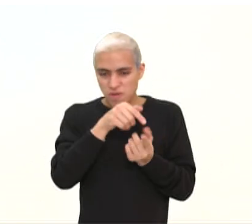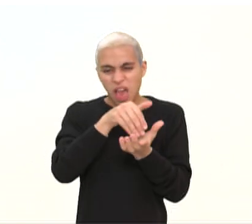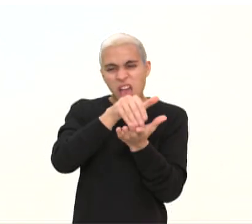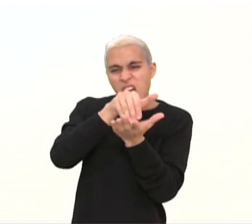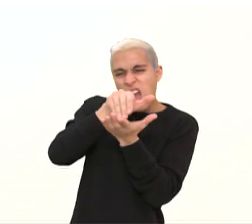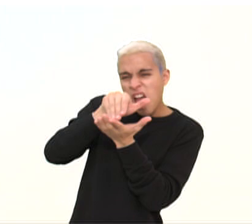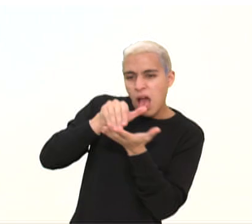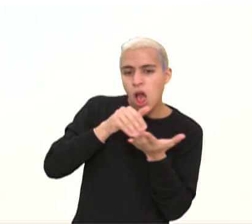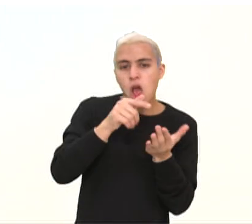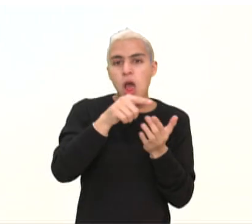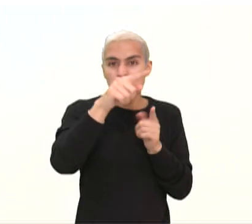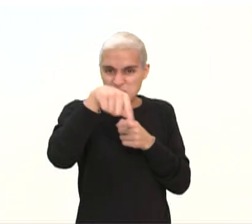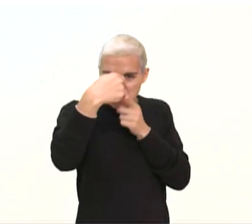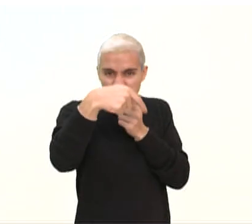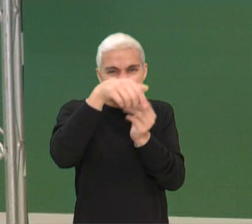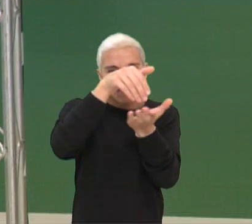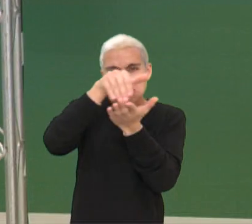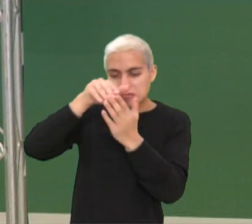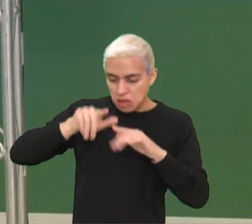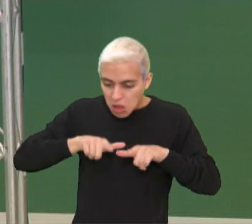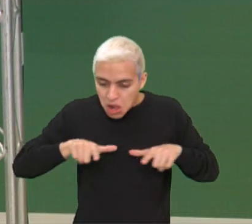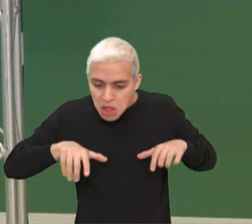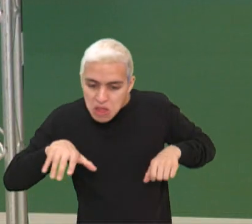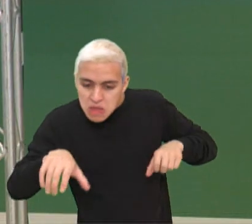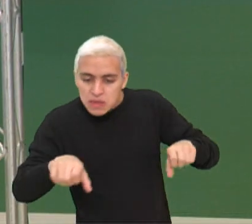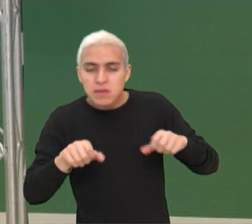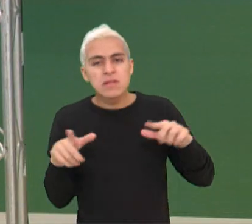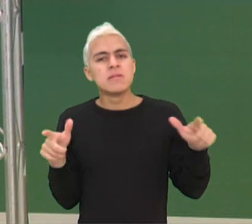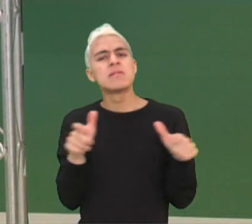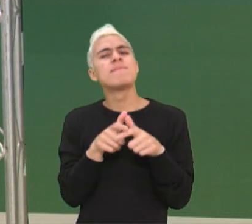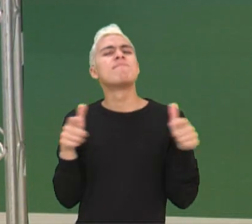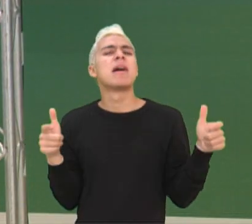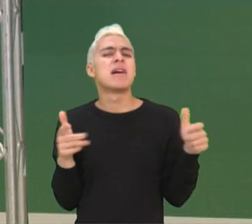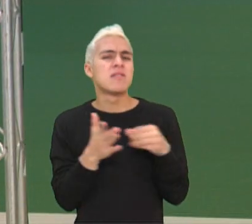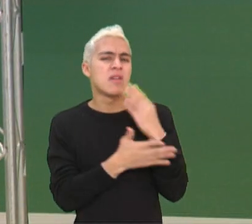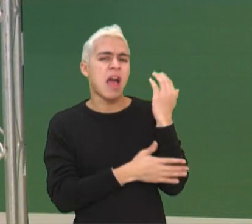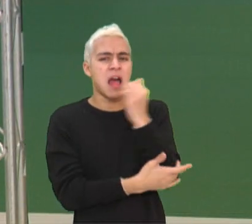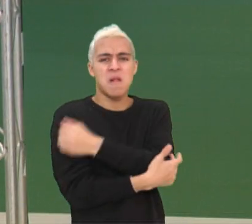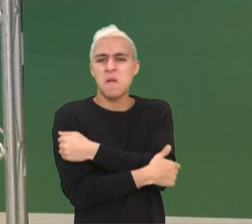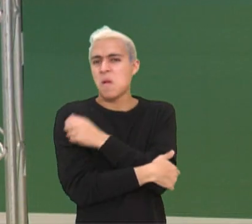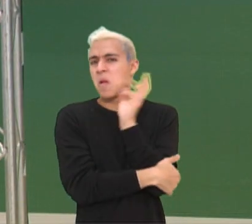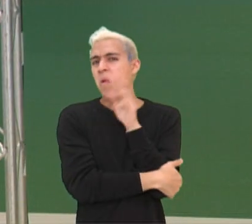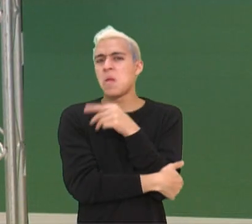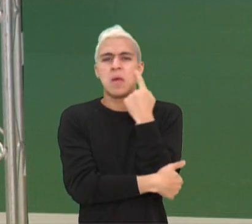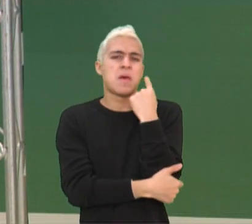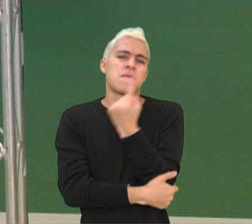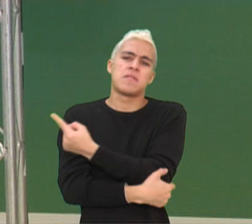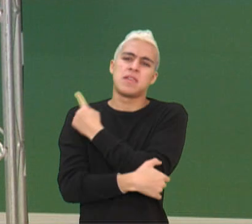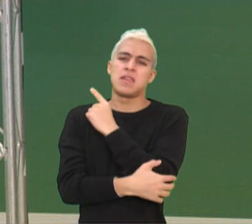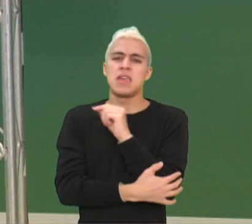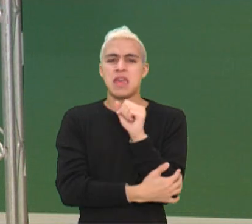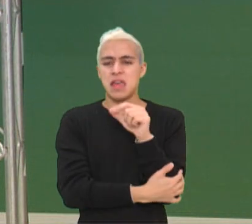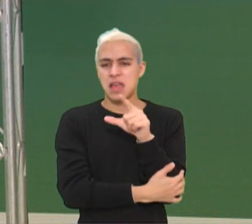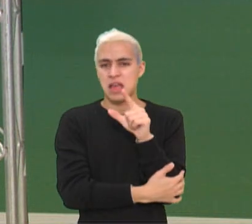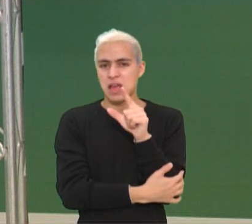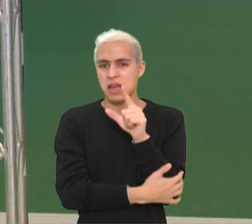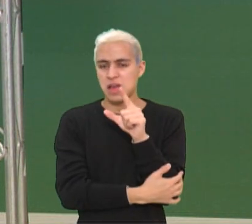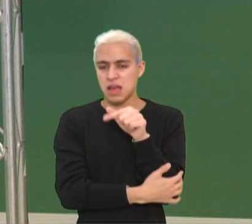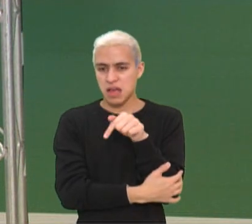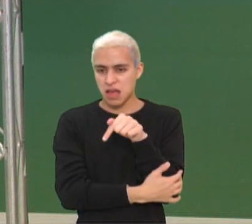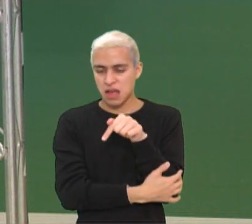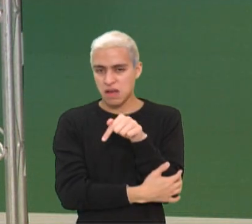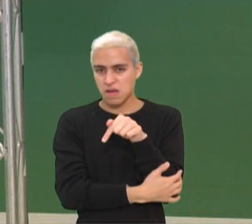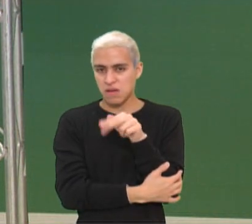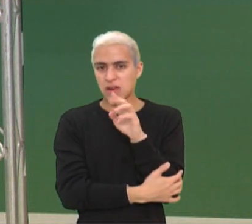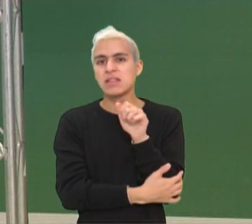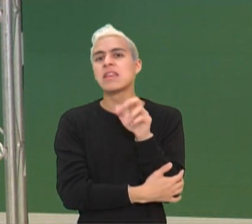também, né? A gente, provavelmente muitos, né? A maioria dos alunos nunca viram, né? Um tabuleiro de Alquerque, mas é um jogo de estratégia